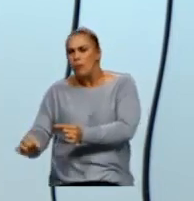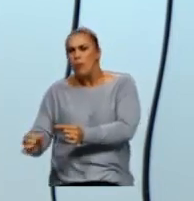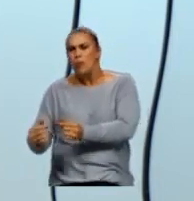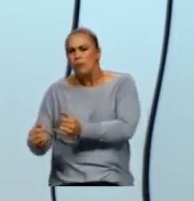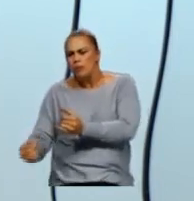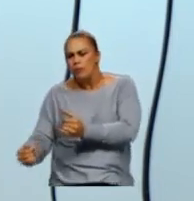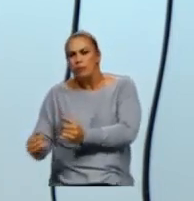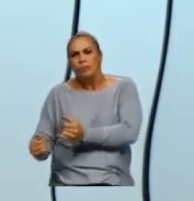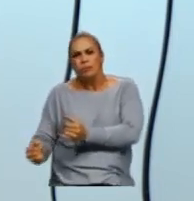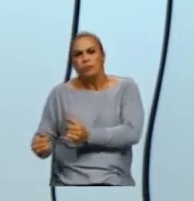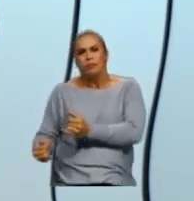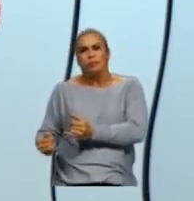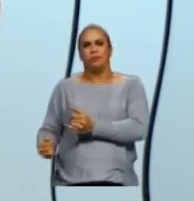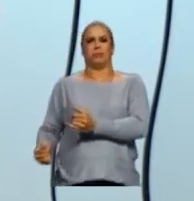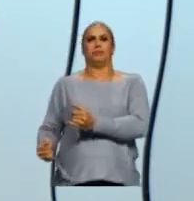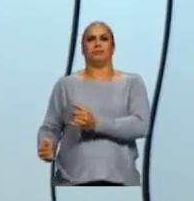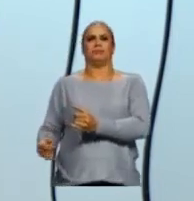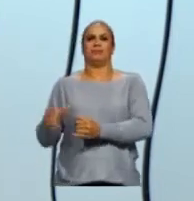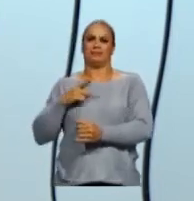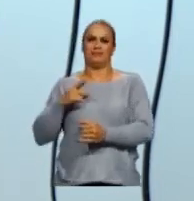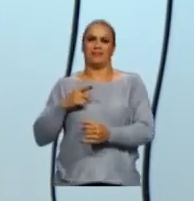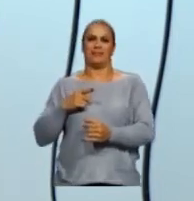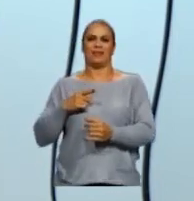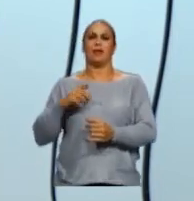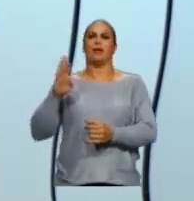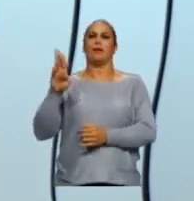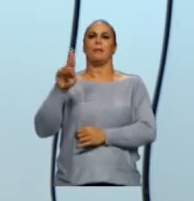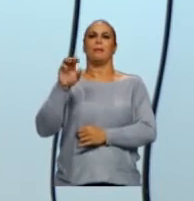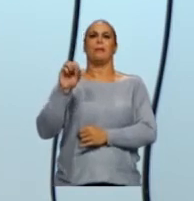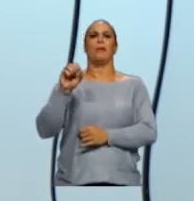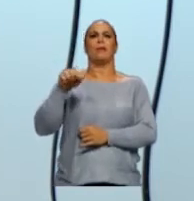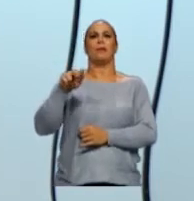são estruturas muito fininhas, que chega até o pulmão.